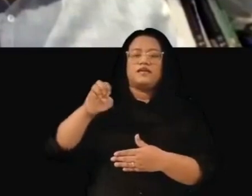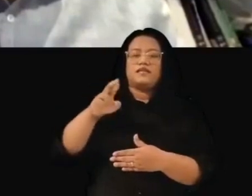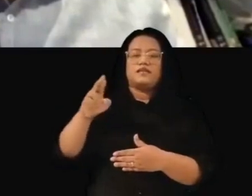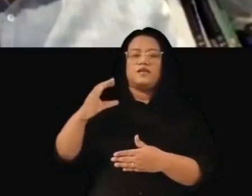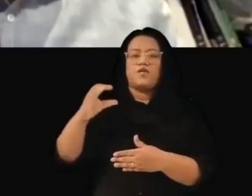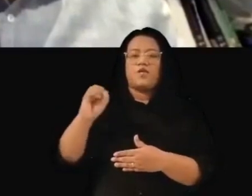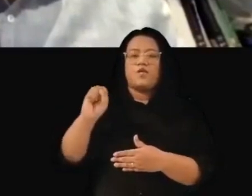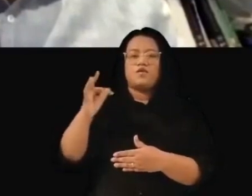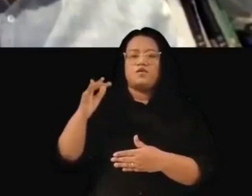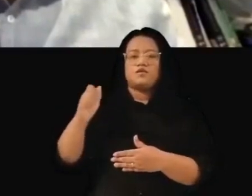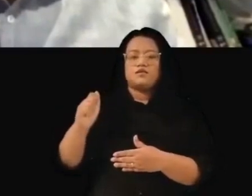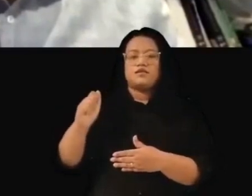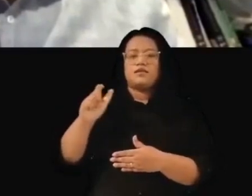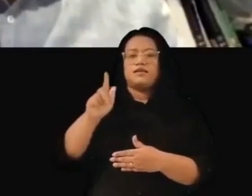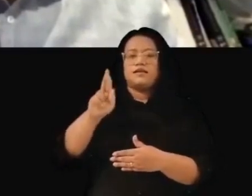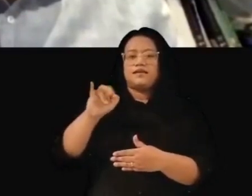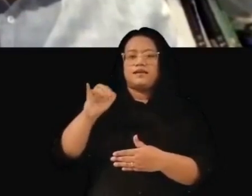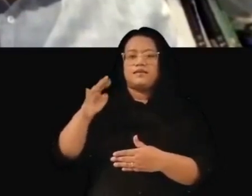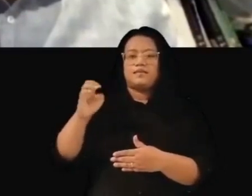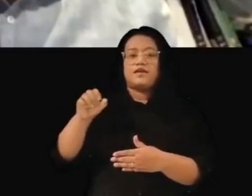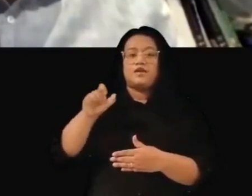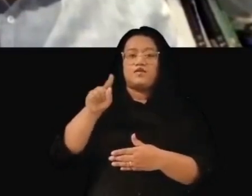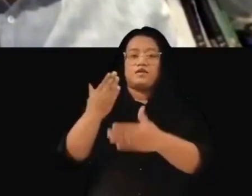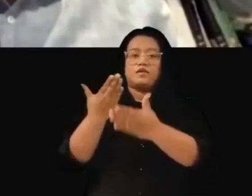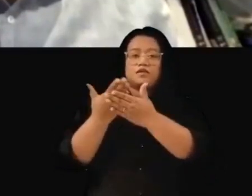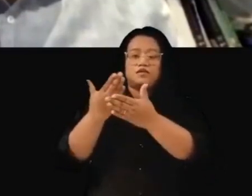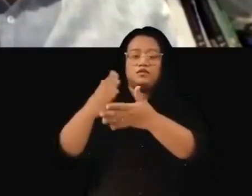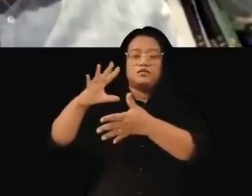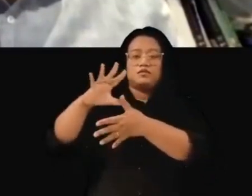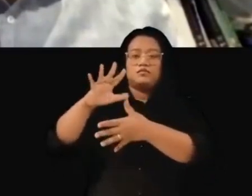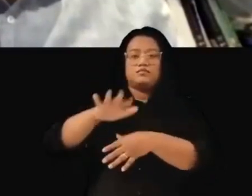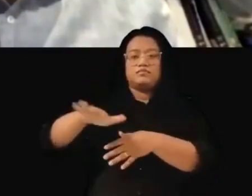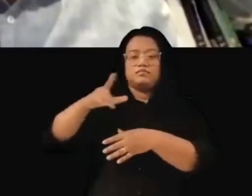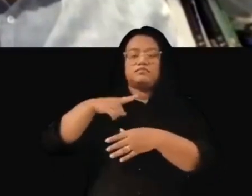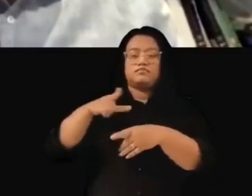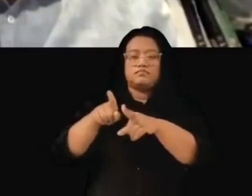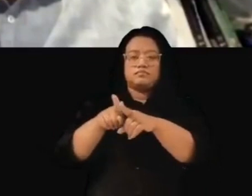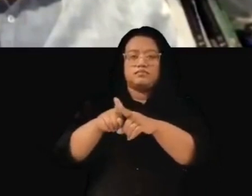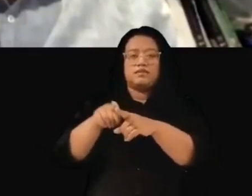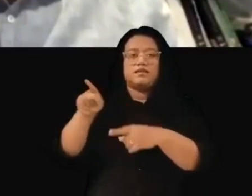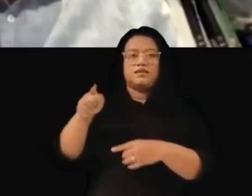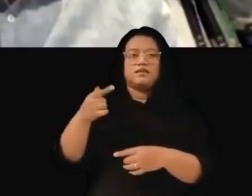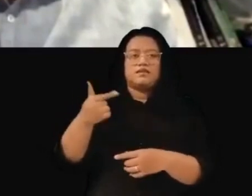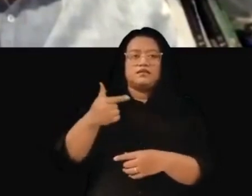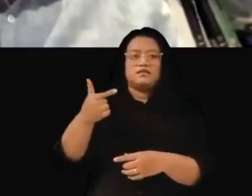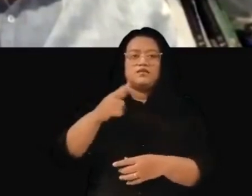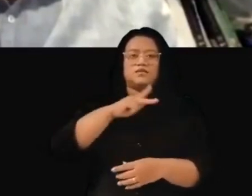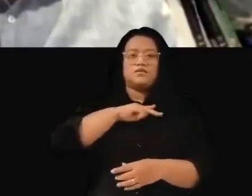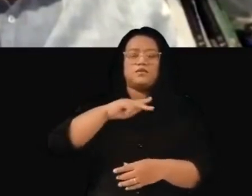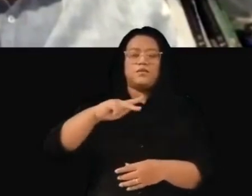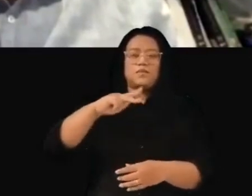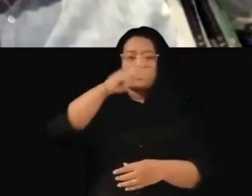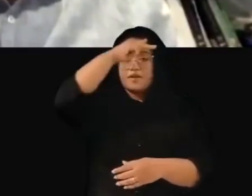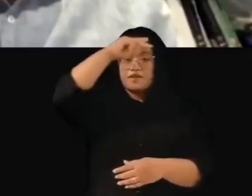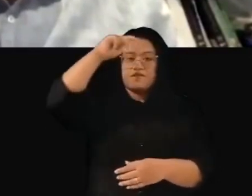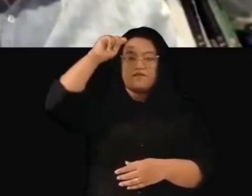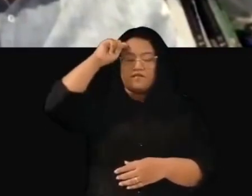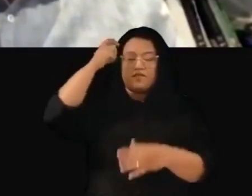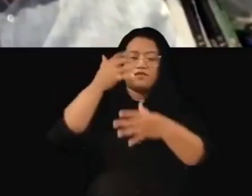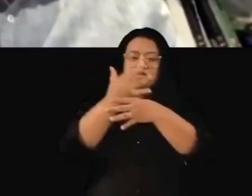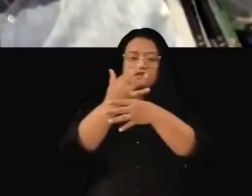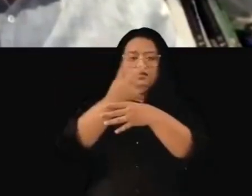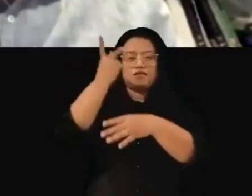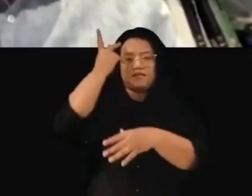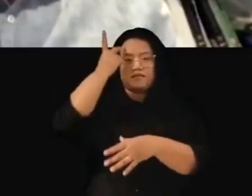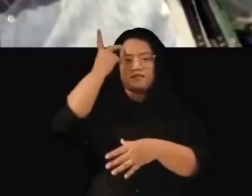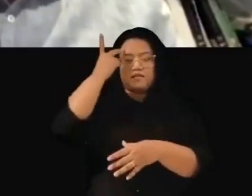que é geógrafo, atual vice-prefeito da cidade universitária de São Paulo, Professor titular do Departamento de Geografia do Programa